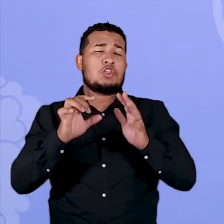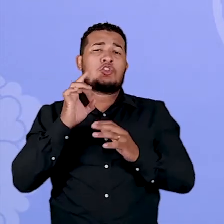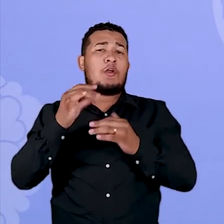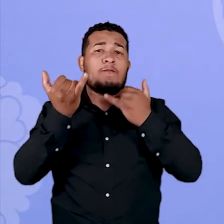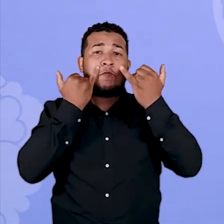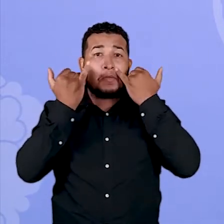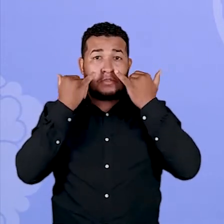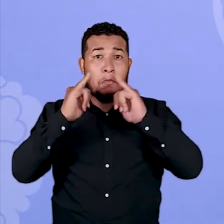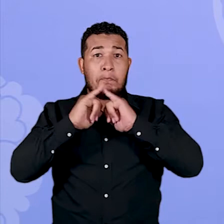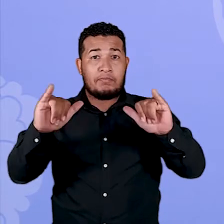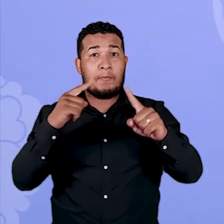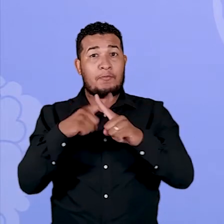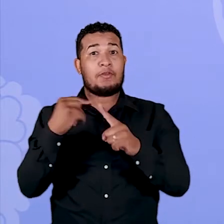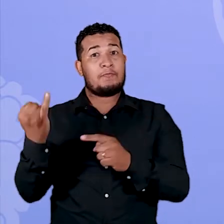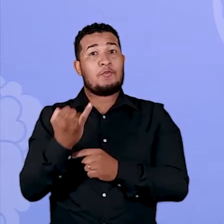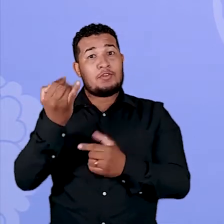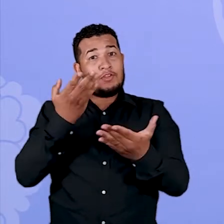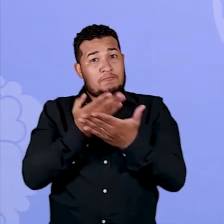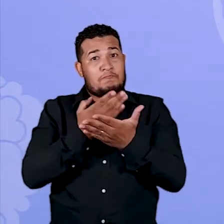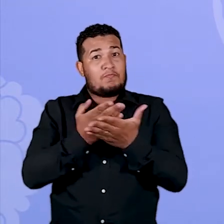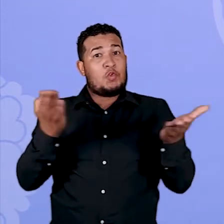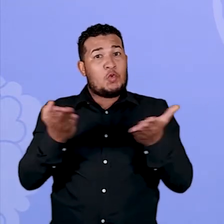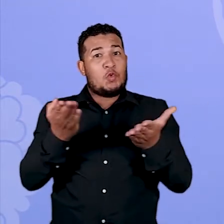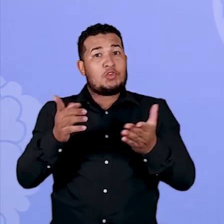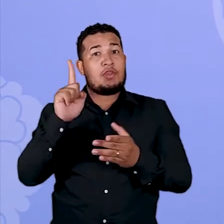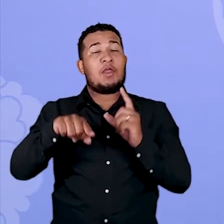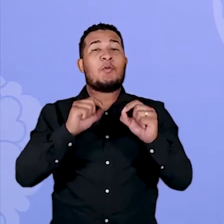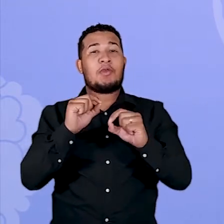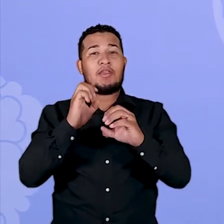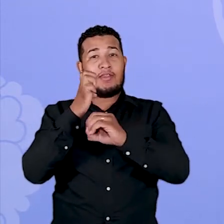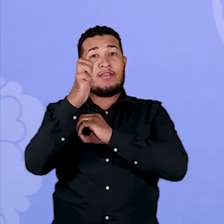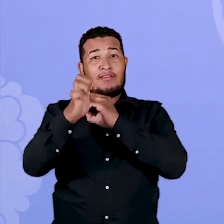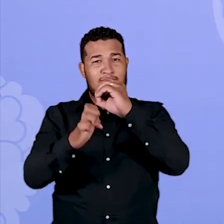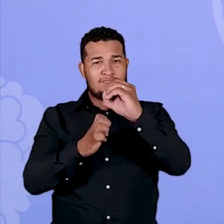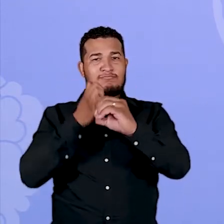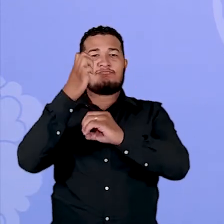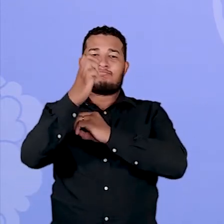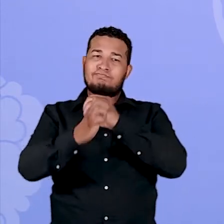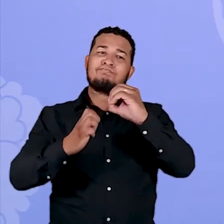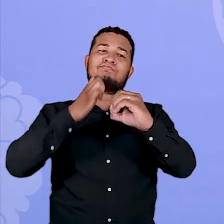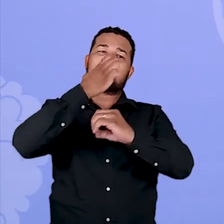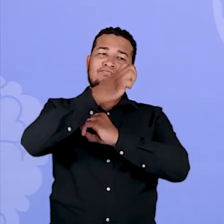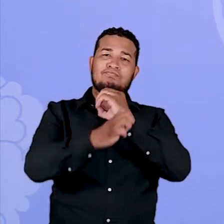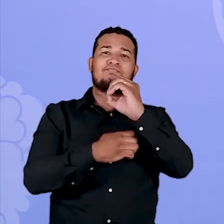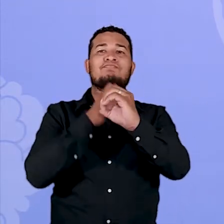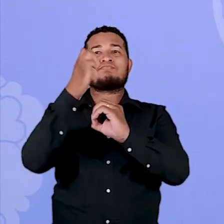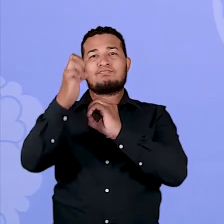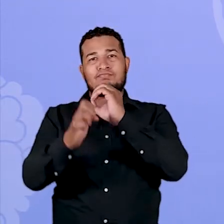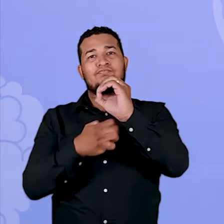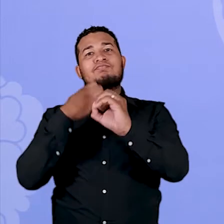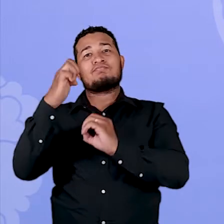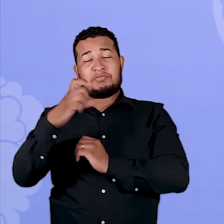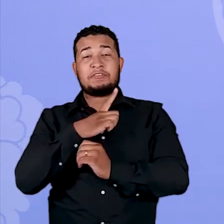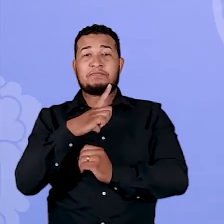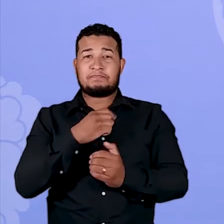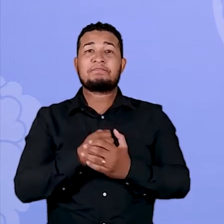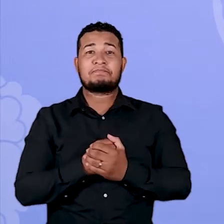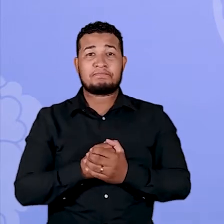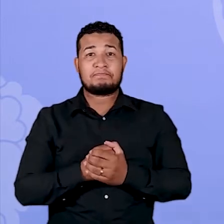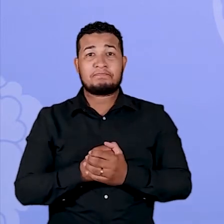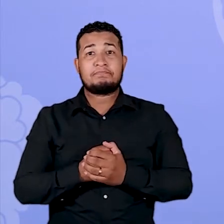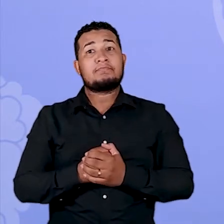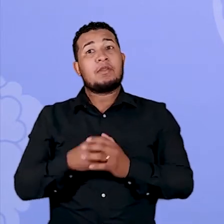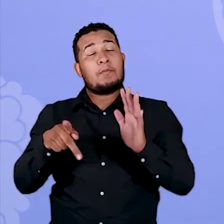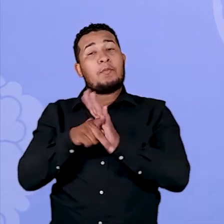só curiosidade. O que importa pra gente aqui na aula de hoje é exatamente os elétrons que ficam girando aí em volta desse nosso átomo,